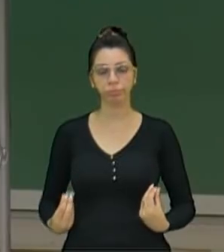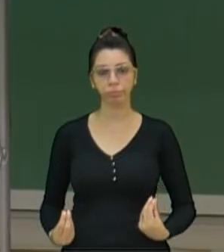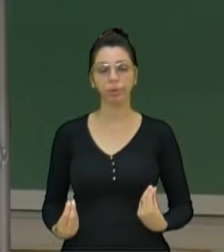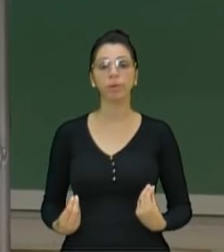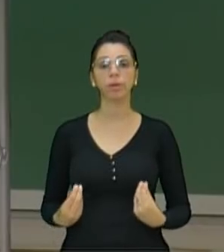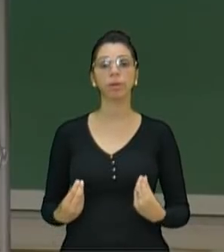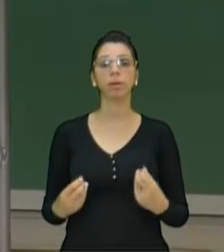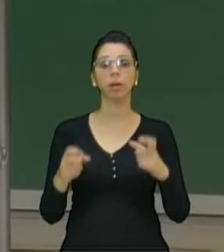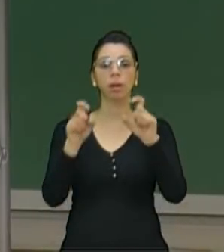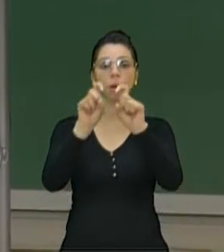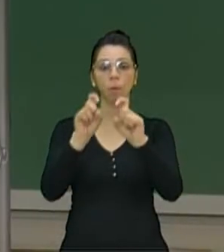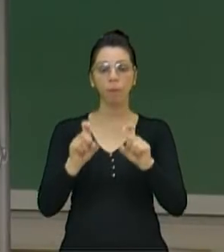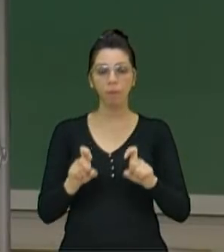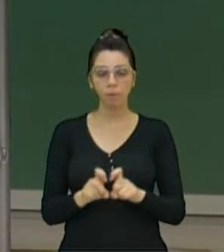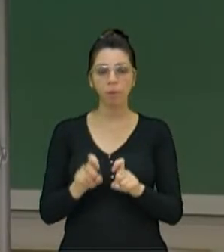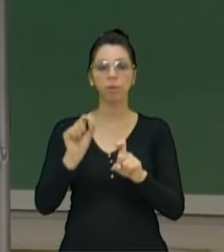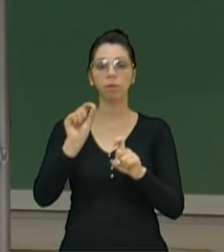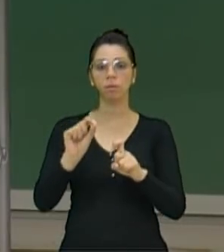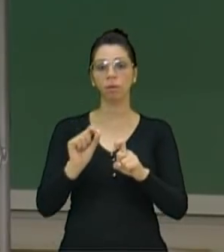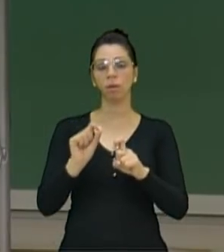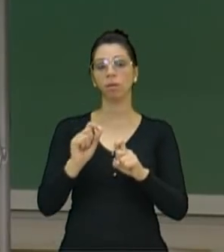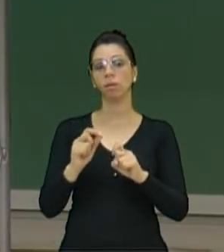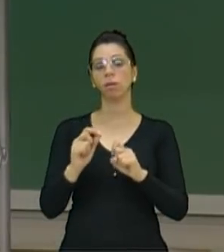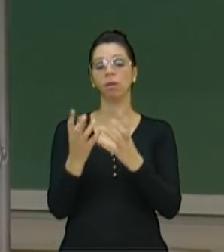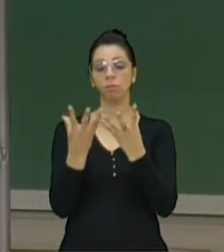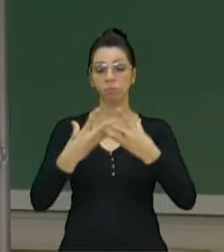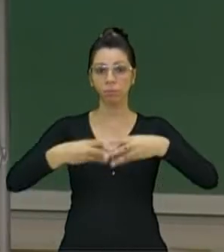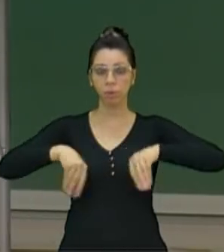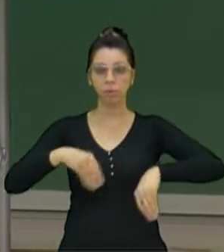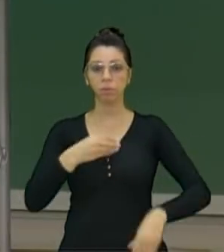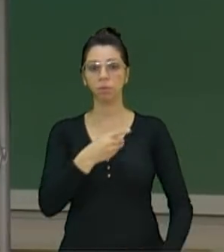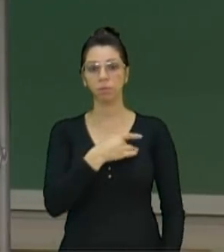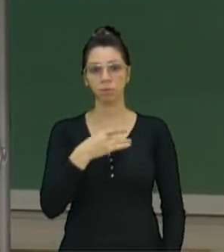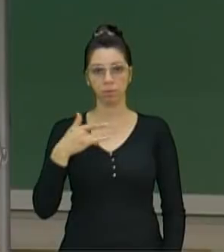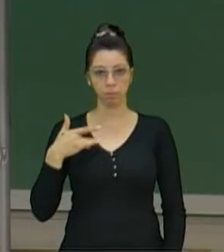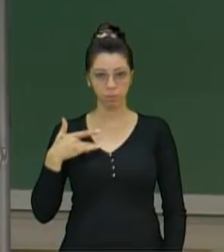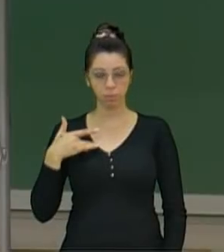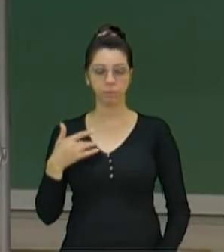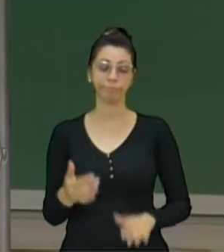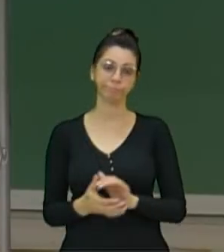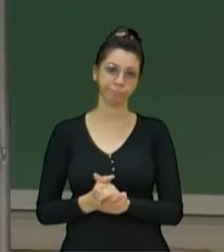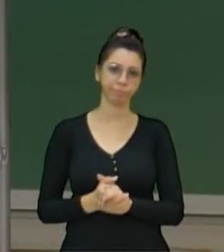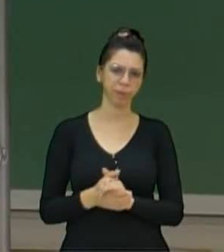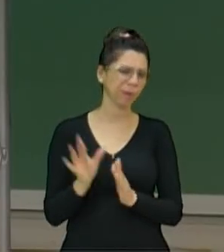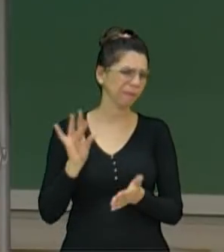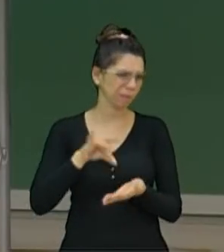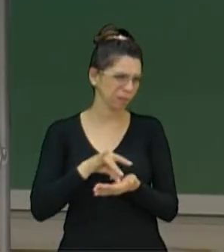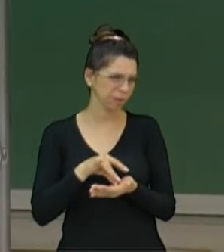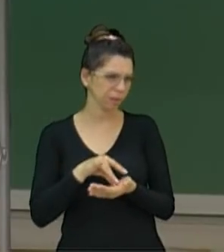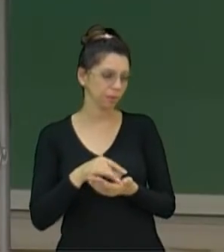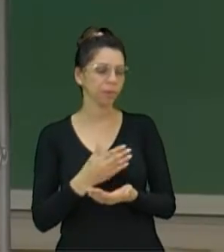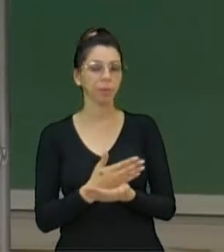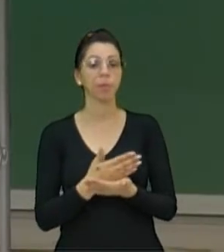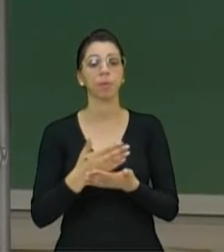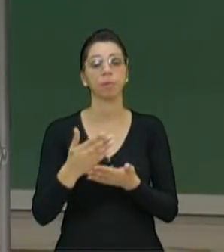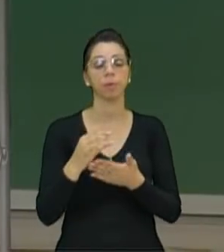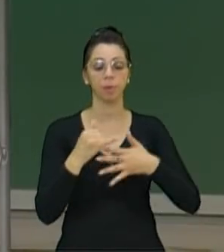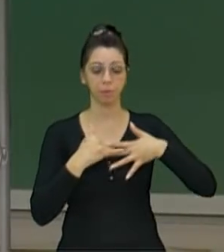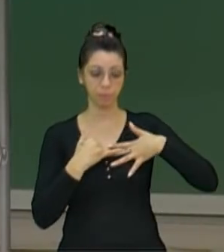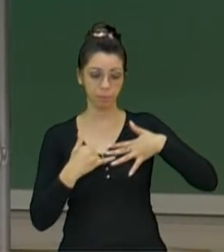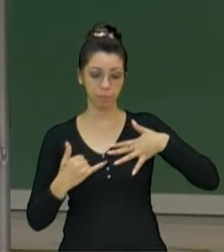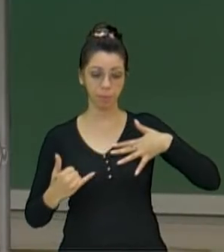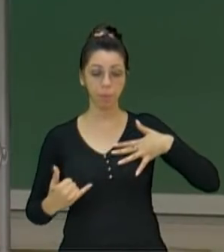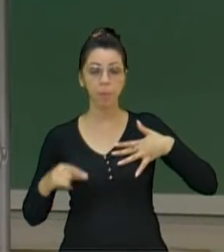nossa saúde. Será que isso é verdade? A gente começou a aula falando que o sistema linfático, ele vai atuar